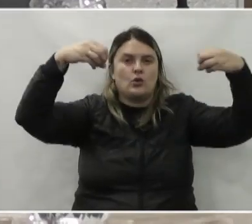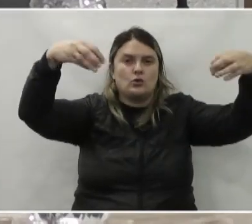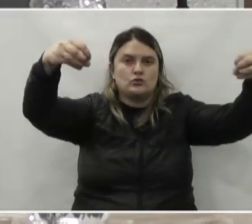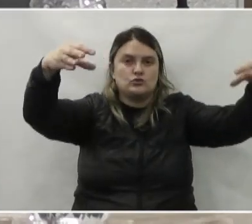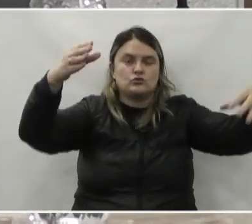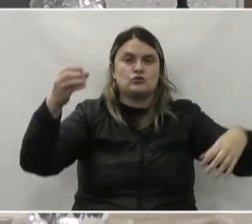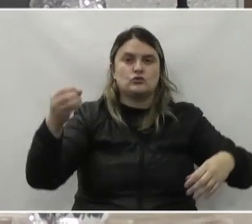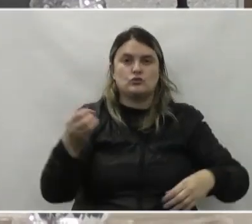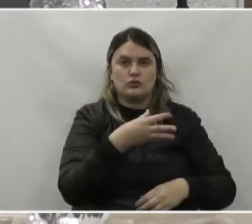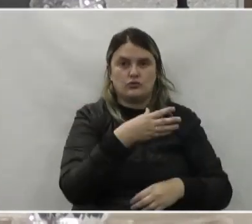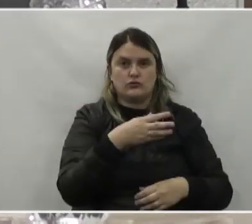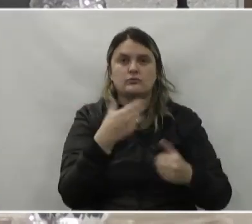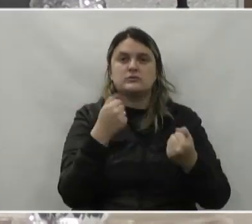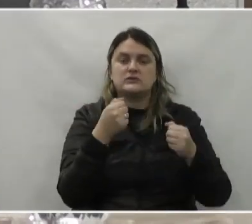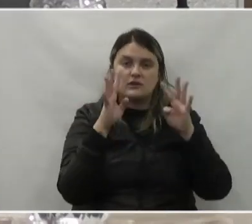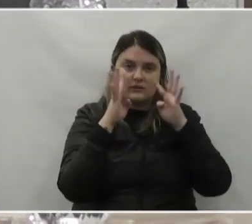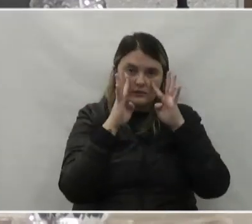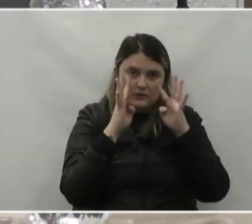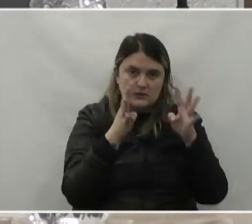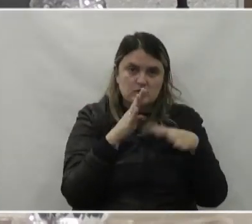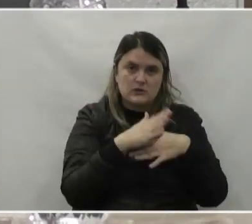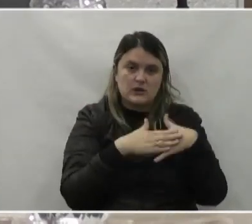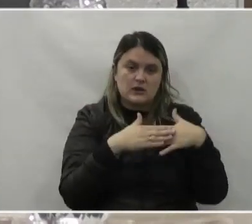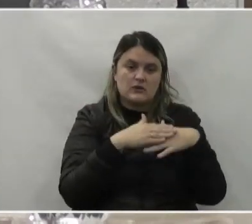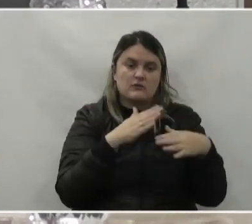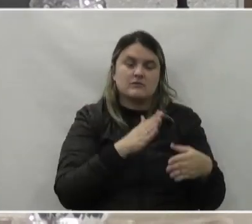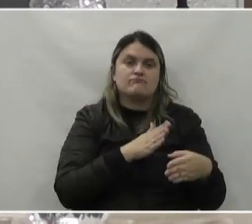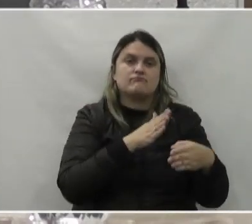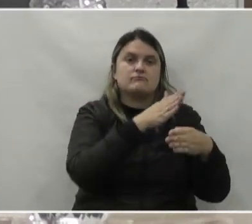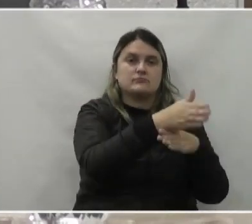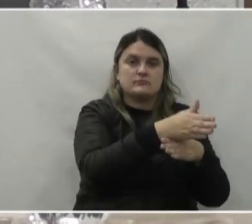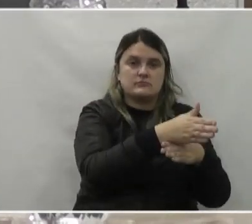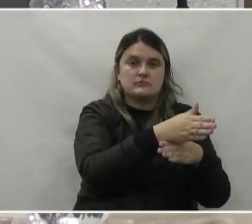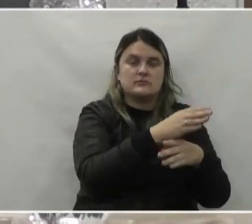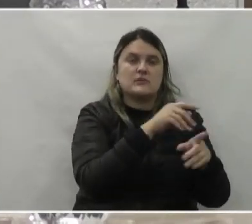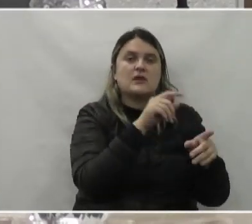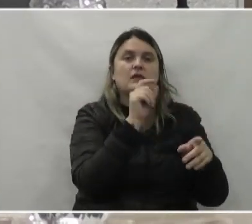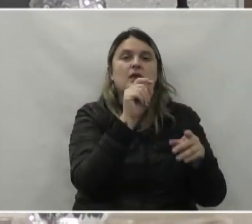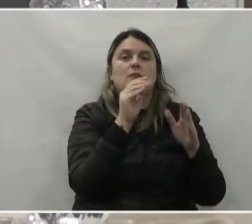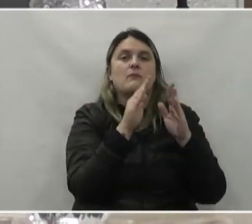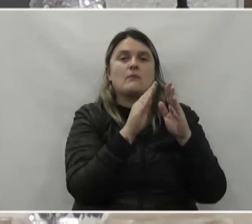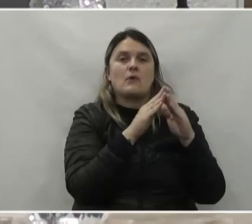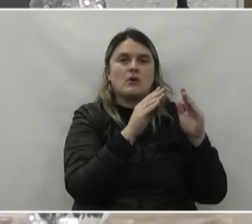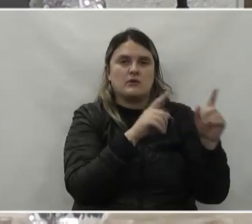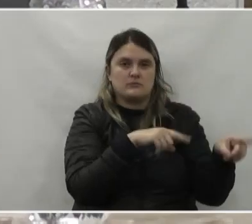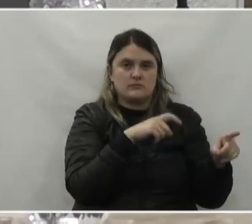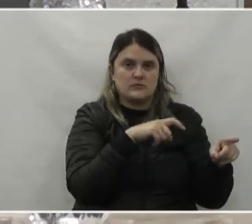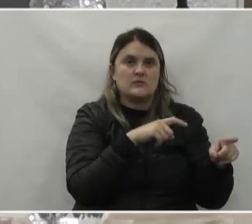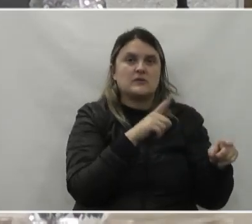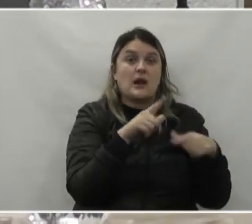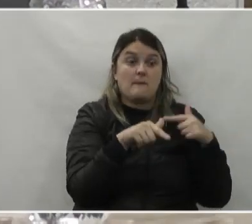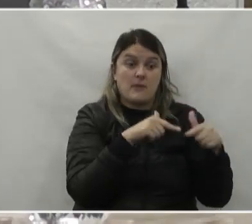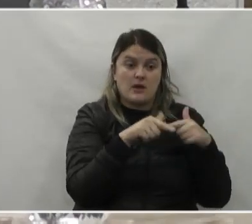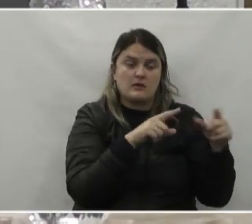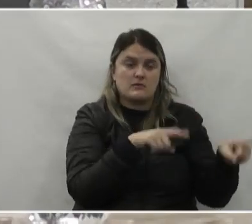nosso prefeito que olhe com carinho essa entrada ali para os agricultores terem mais,